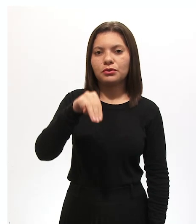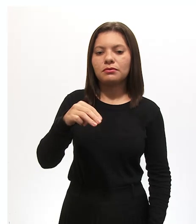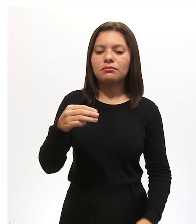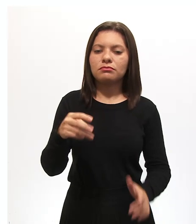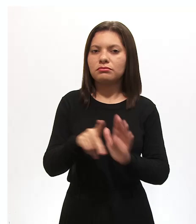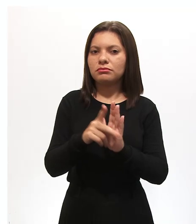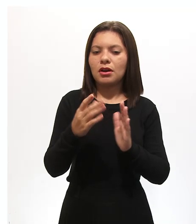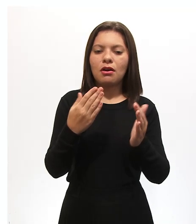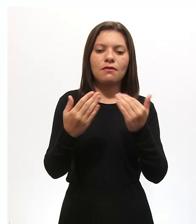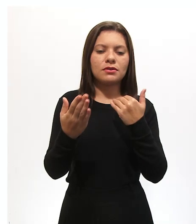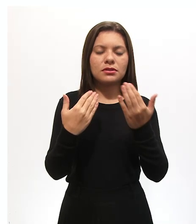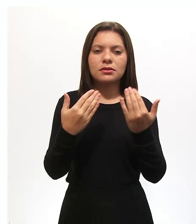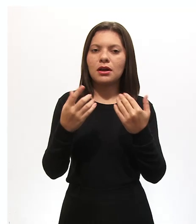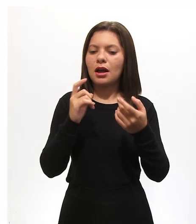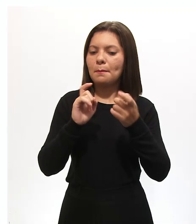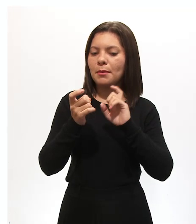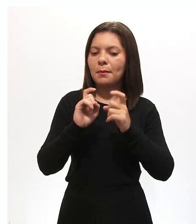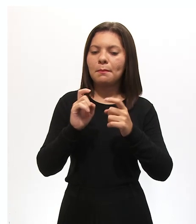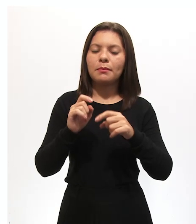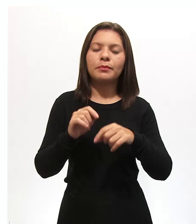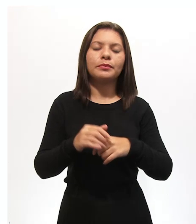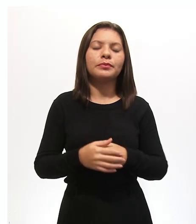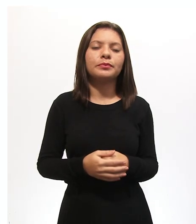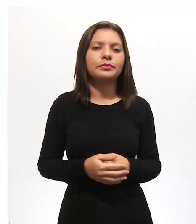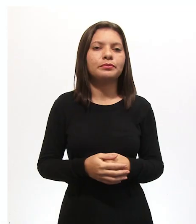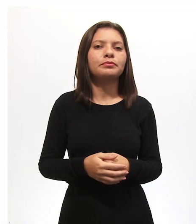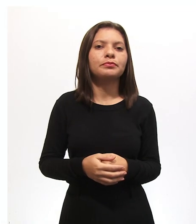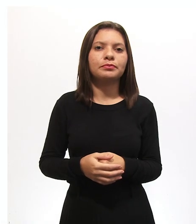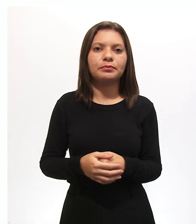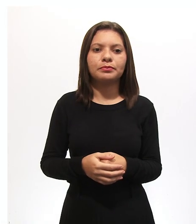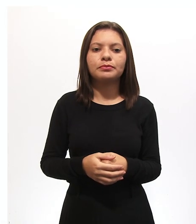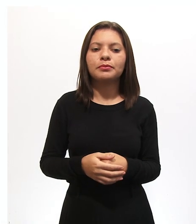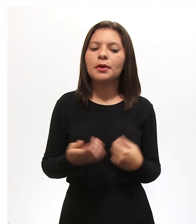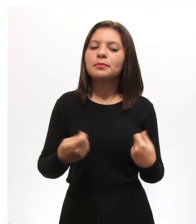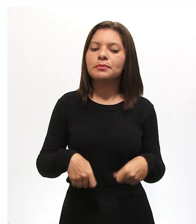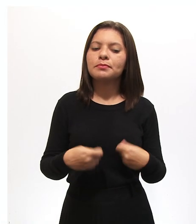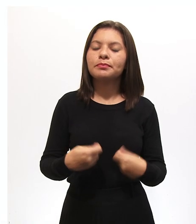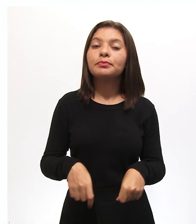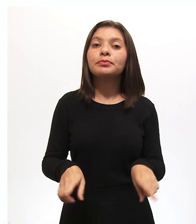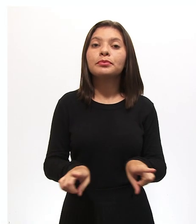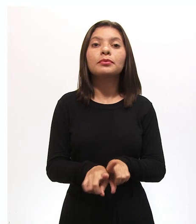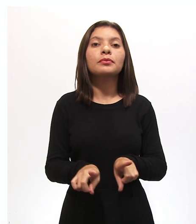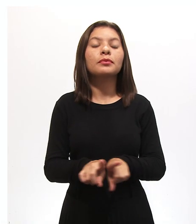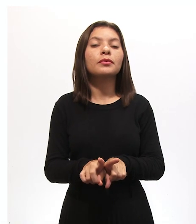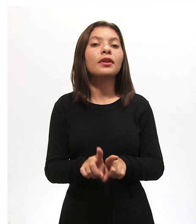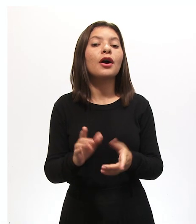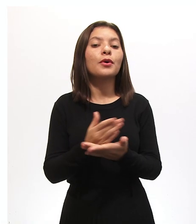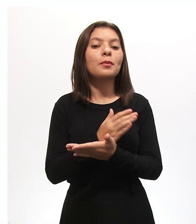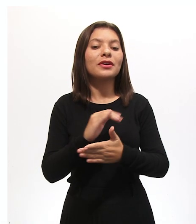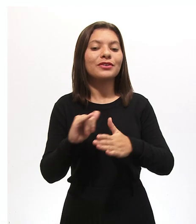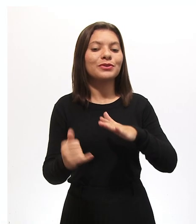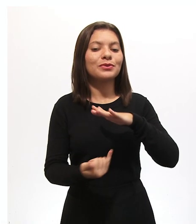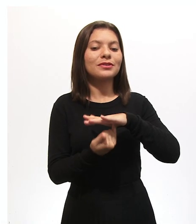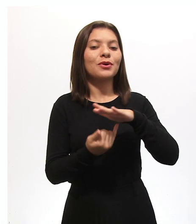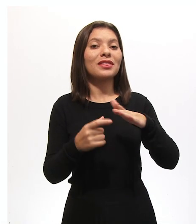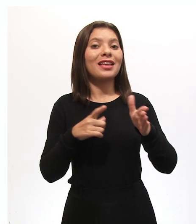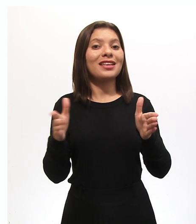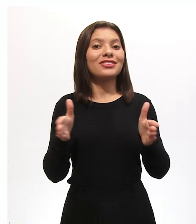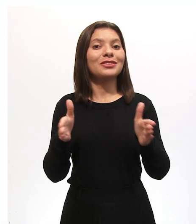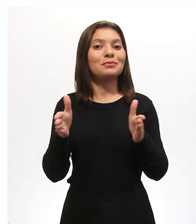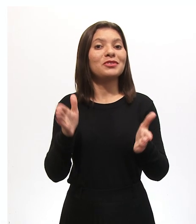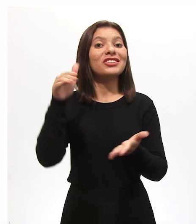materiais atualizados. Daqui também é uma outra exigência. E instituições têm prazo para se ajustar às